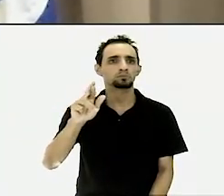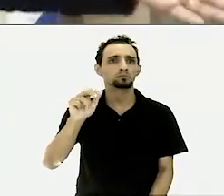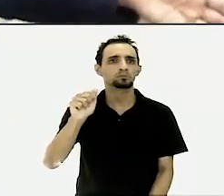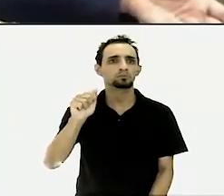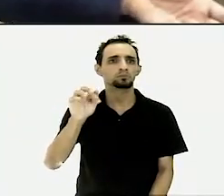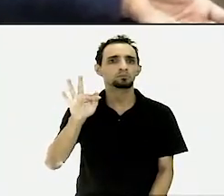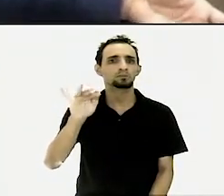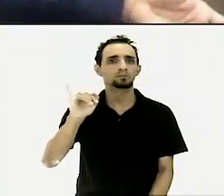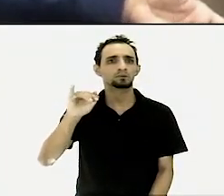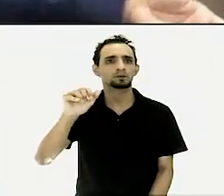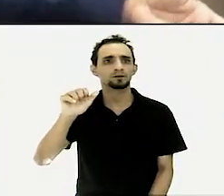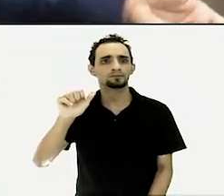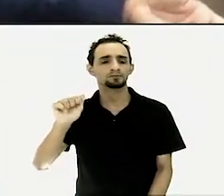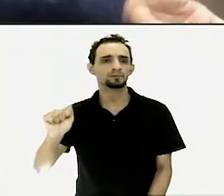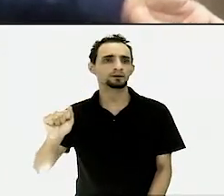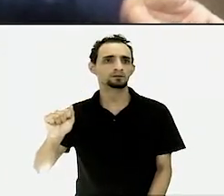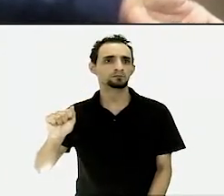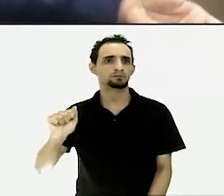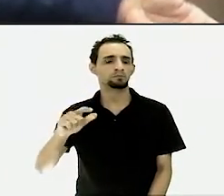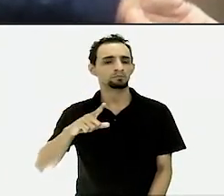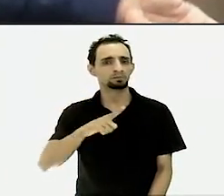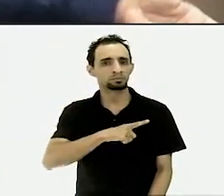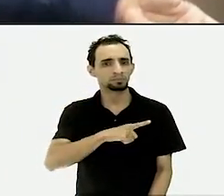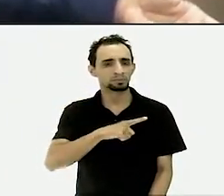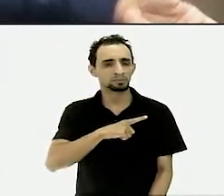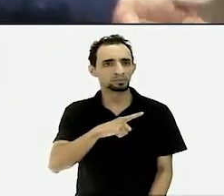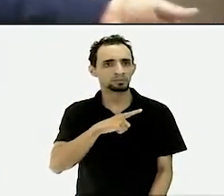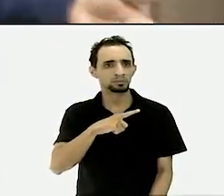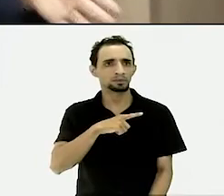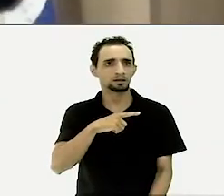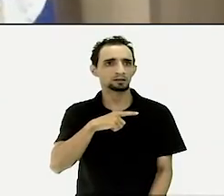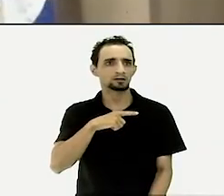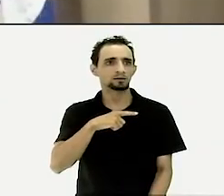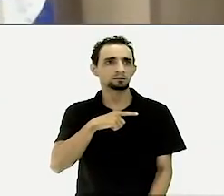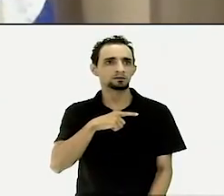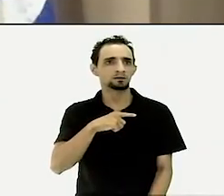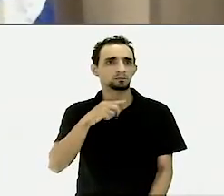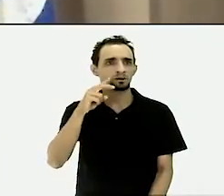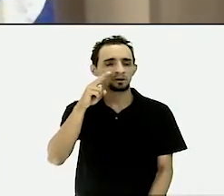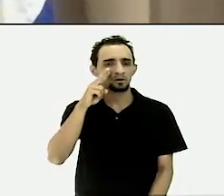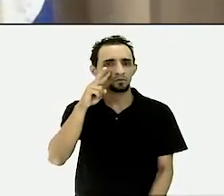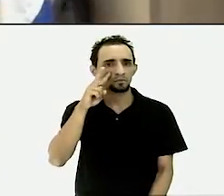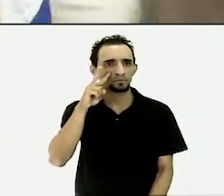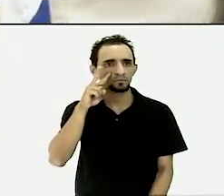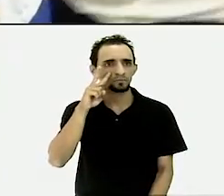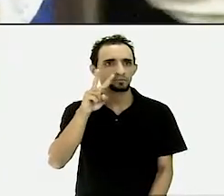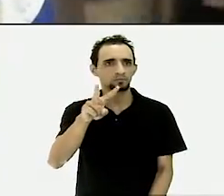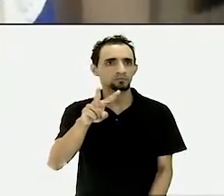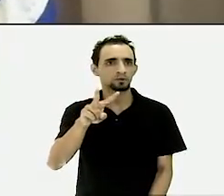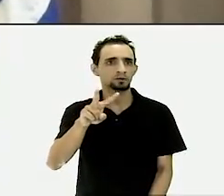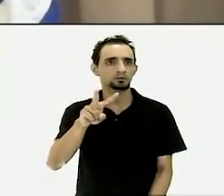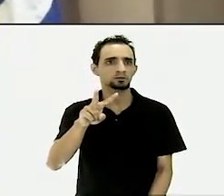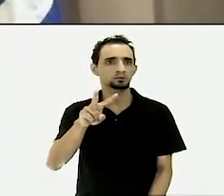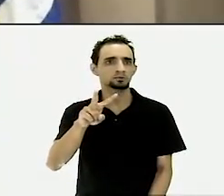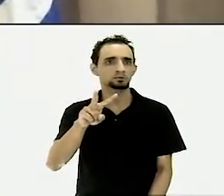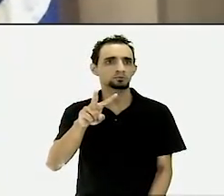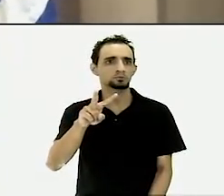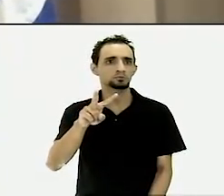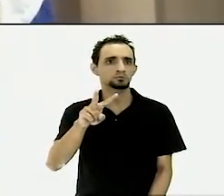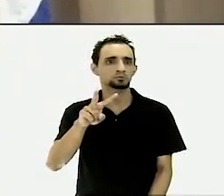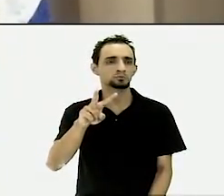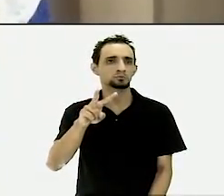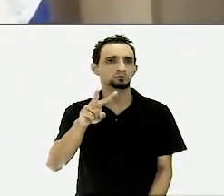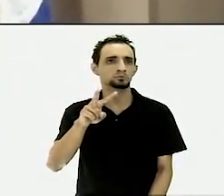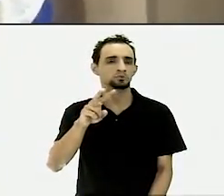de enfermaria, né? E eu vejo com alegria essas fotos aí, tomara que já